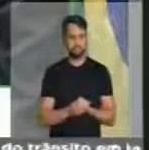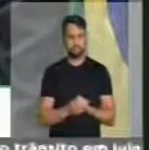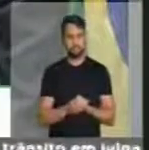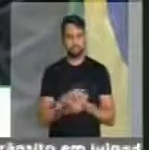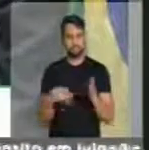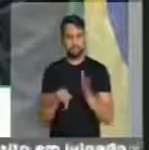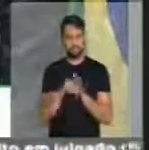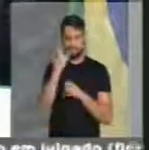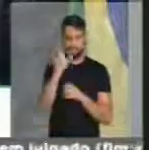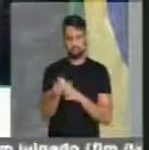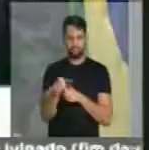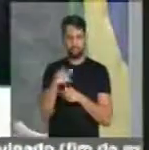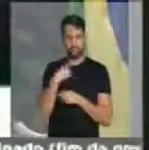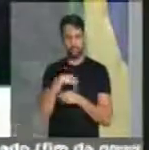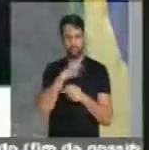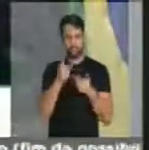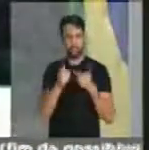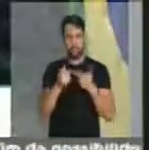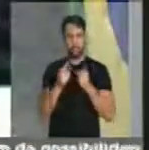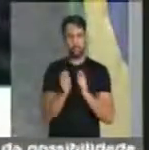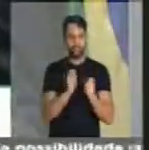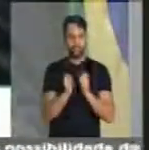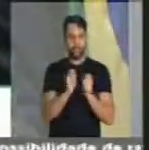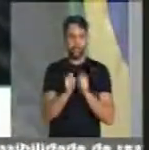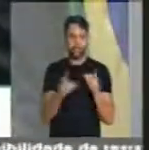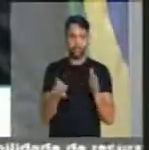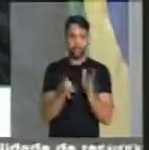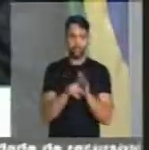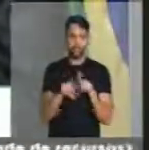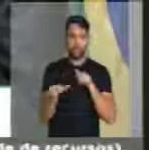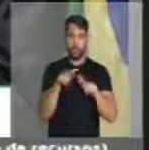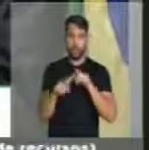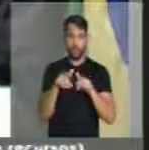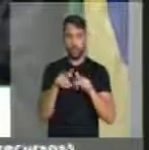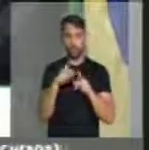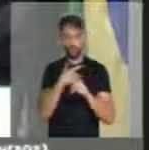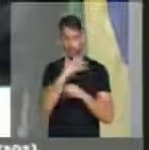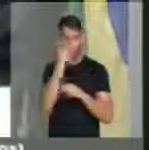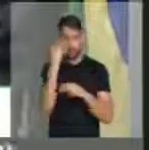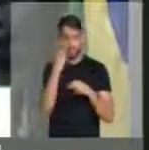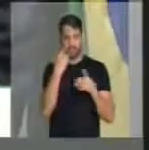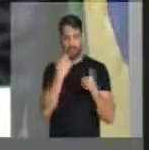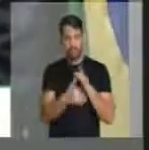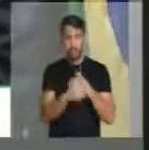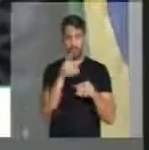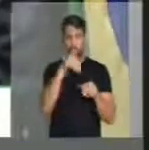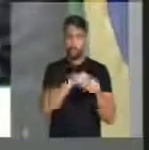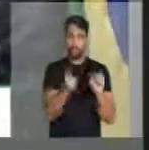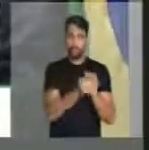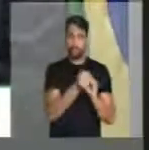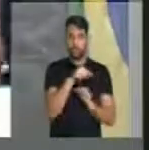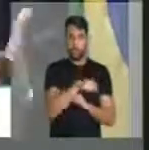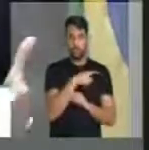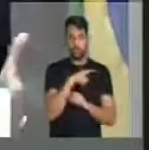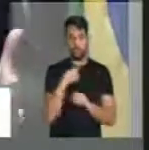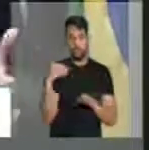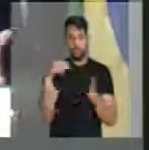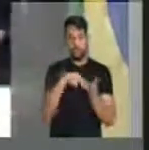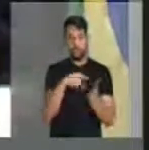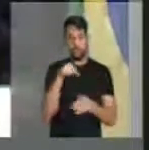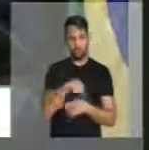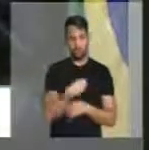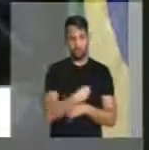Produto do seu sucesso administrativo. Os seus adversários derrotados vêm para cá